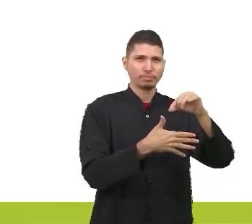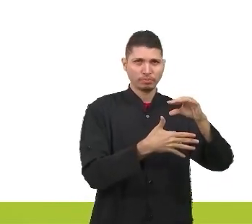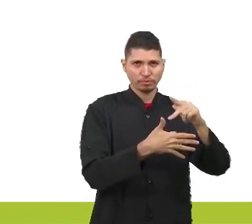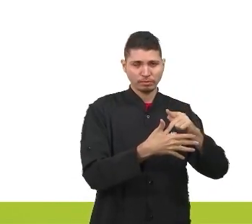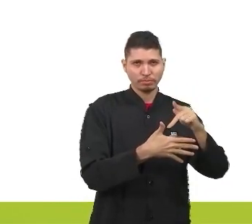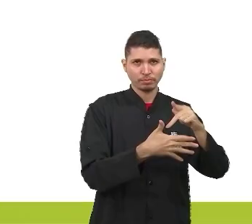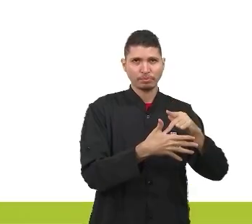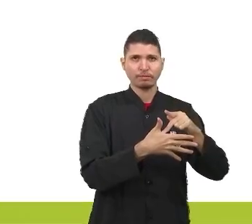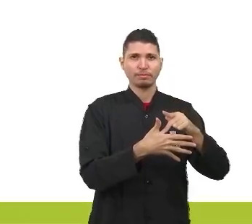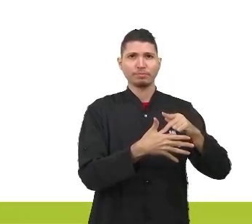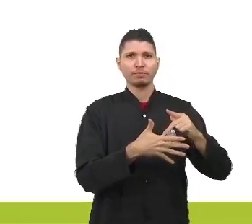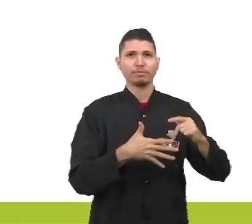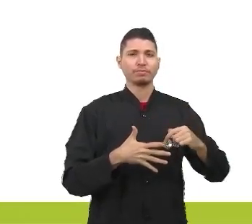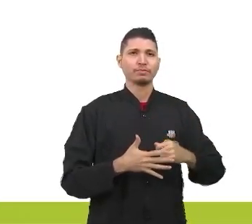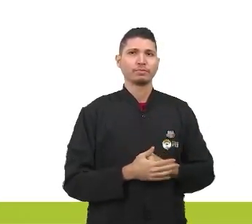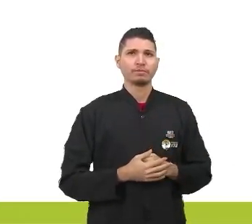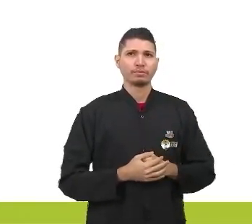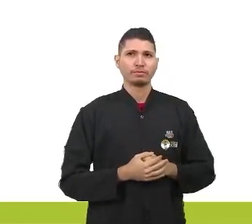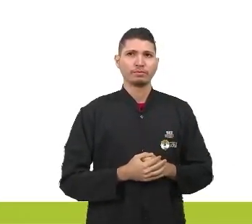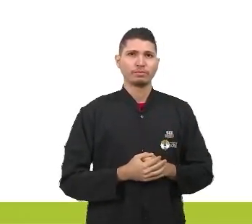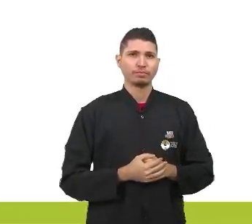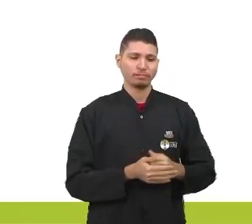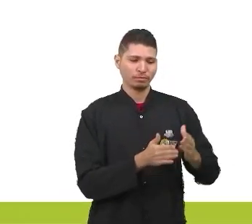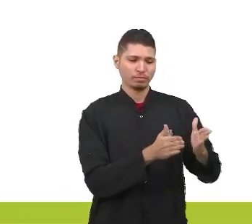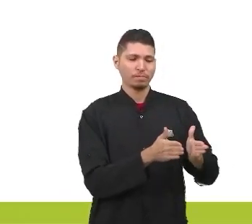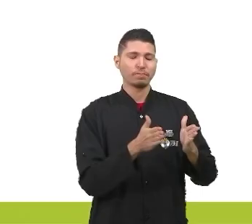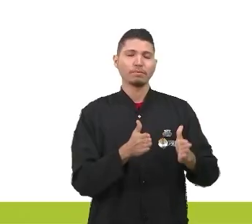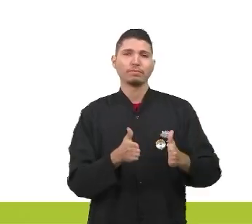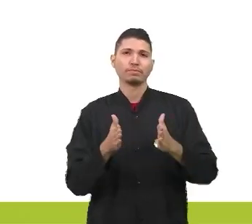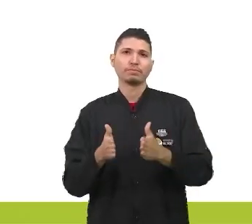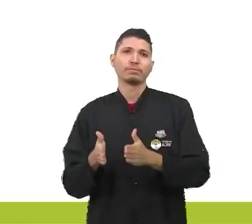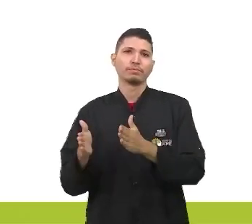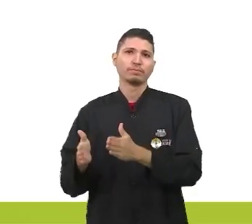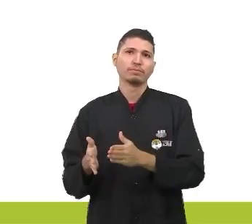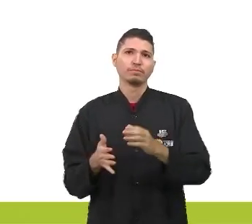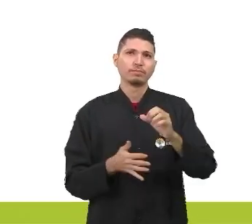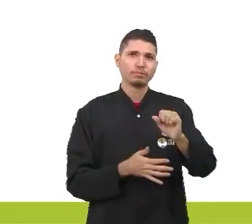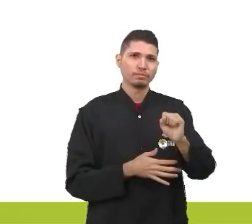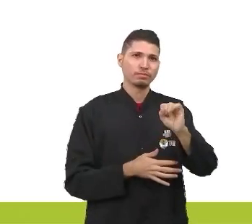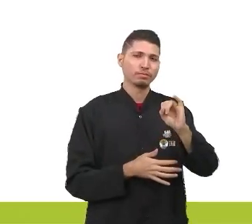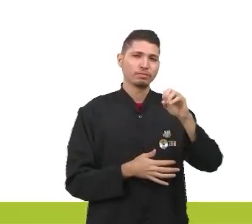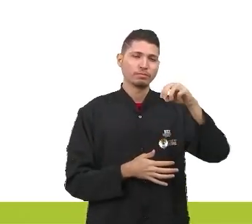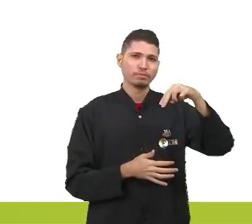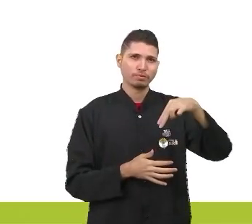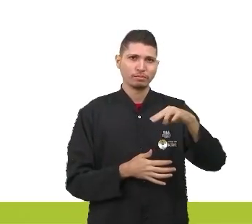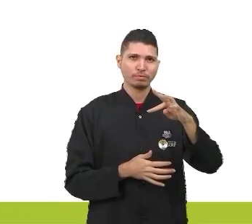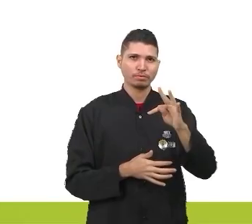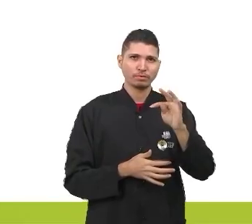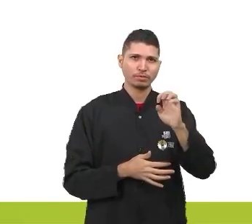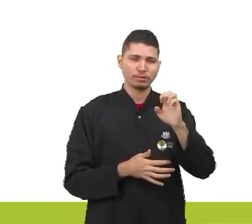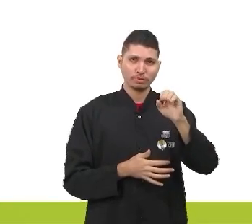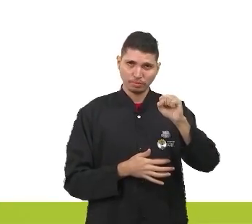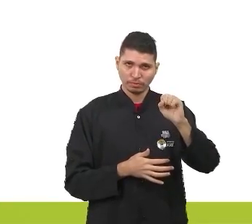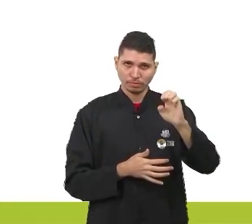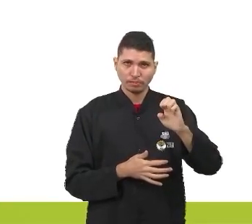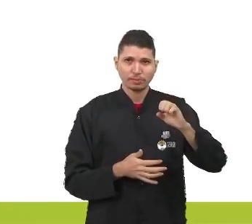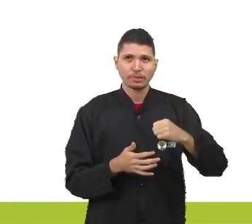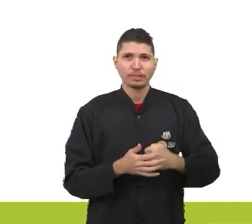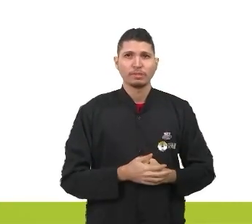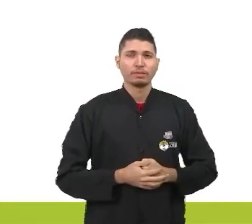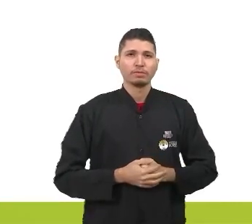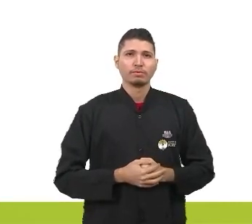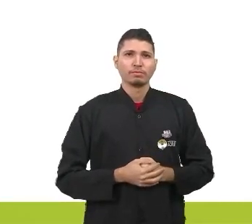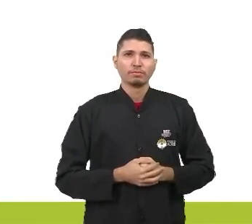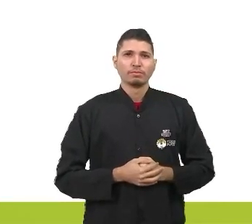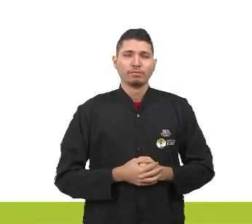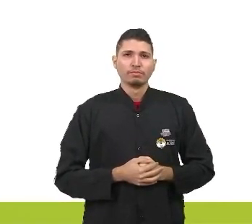Aqui, uma sequência de síntese de proteínas ali para vocês. E aí nós